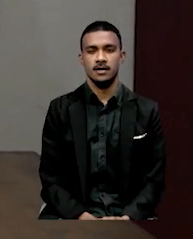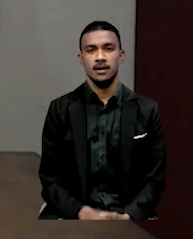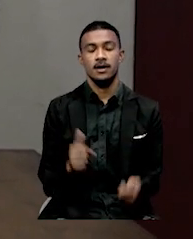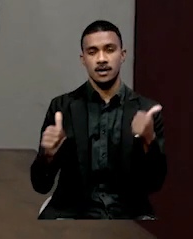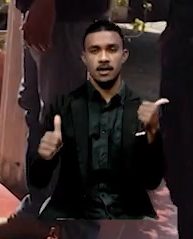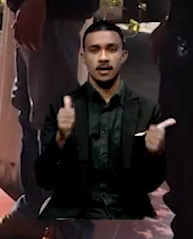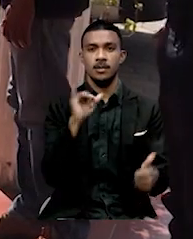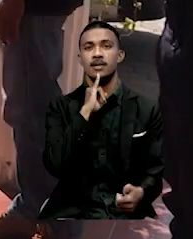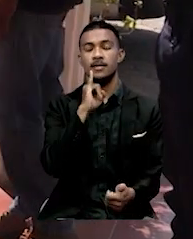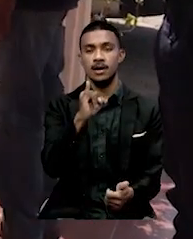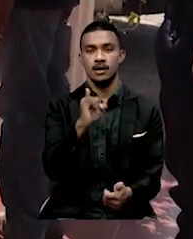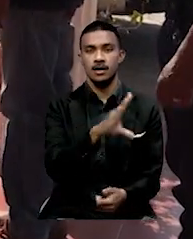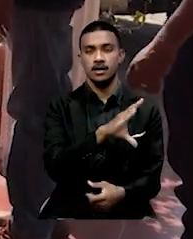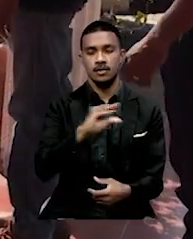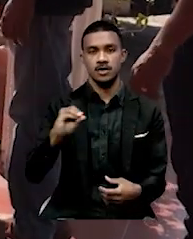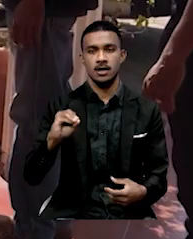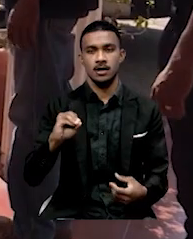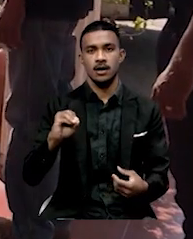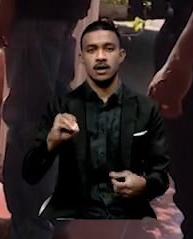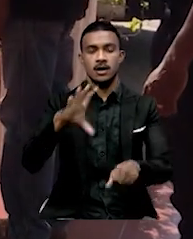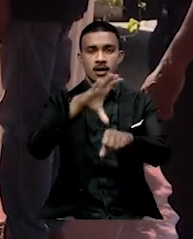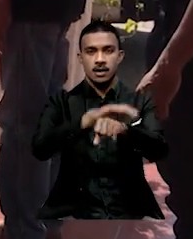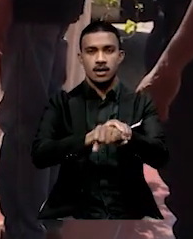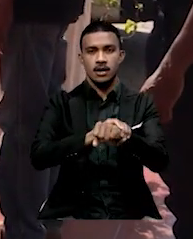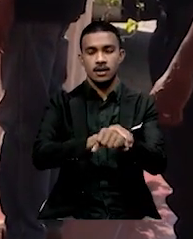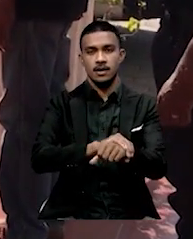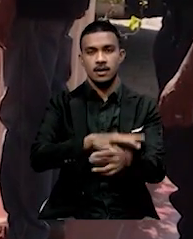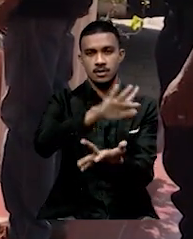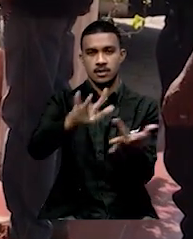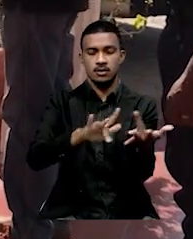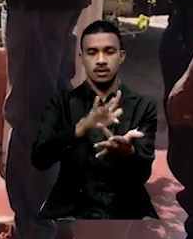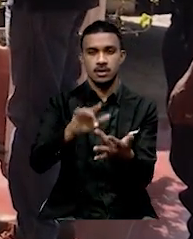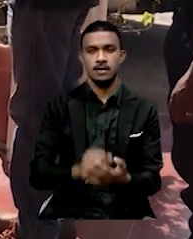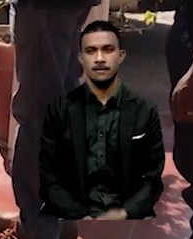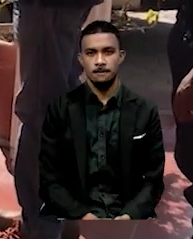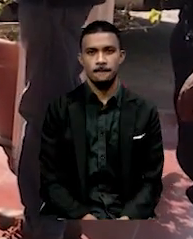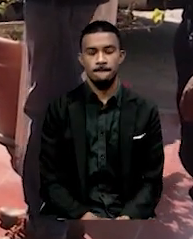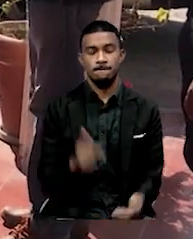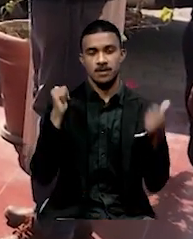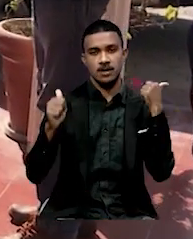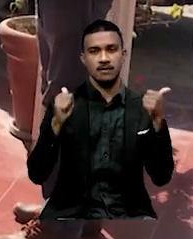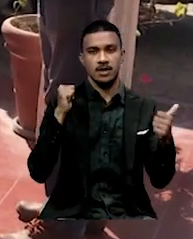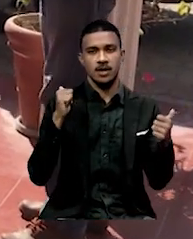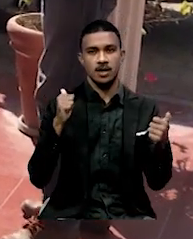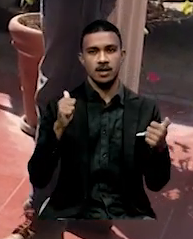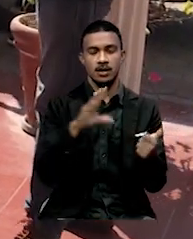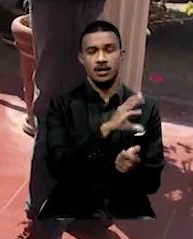Nebemaka consegue detectar circulação, atividade,